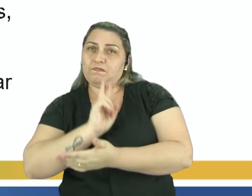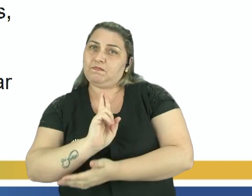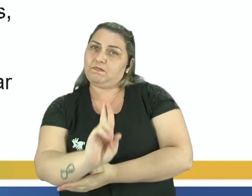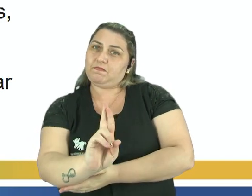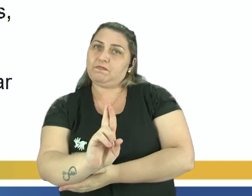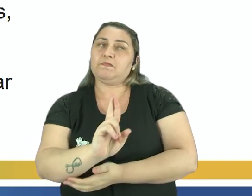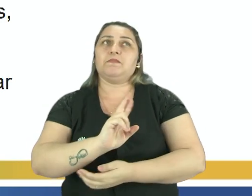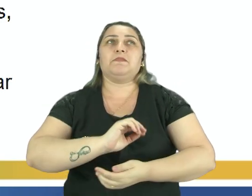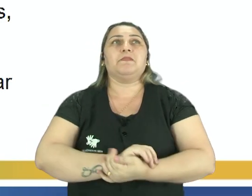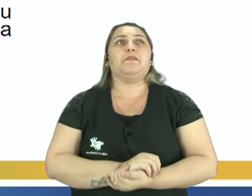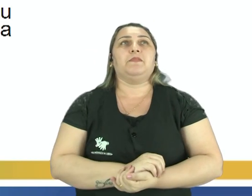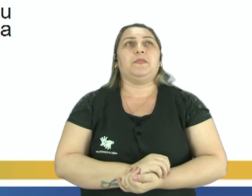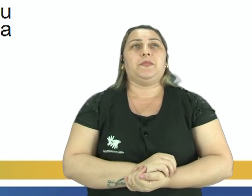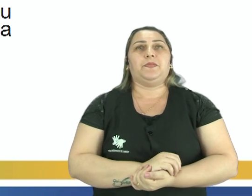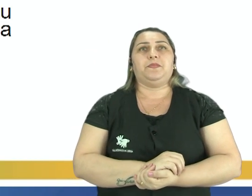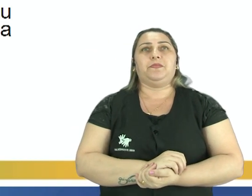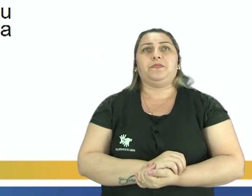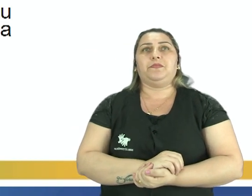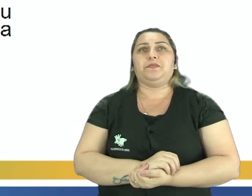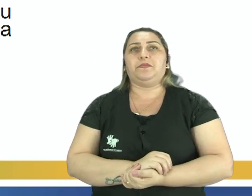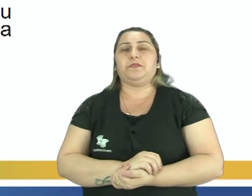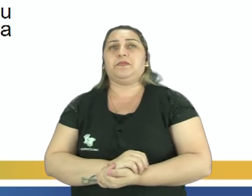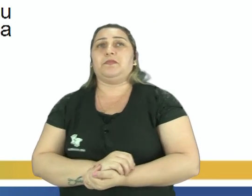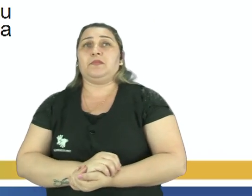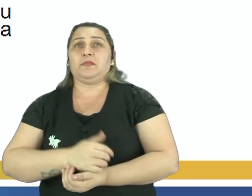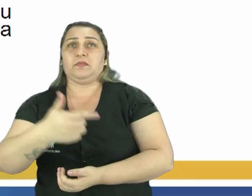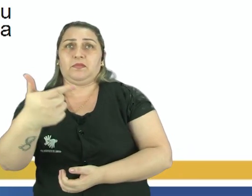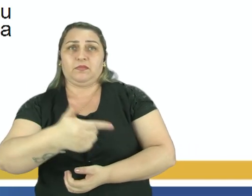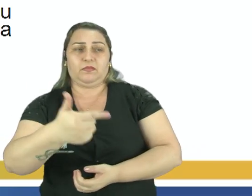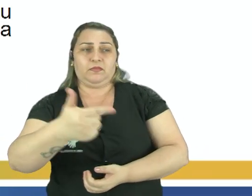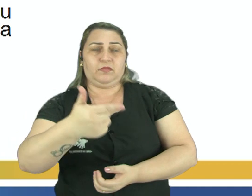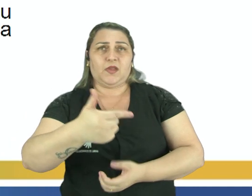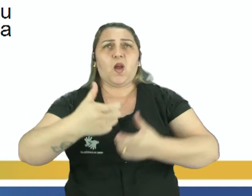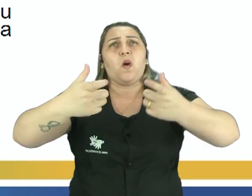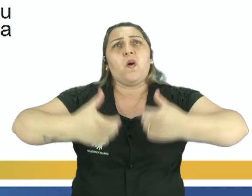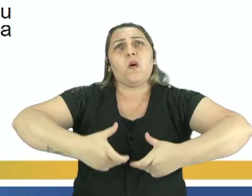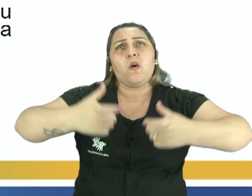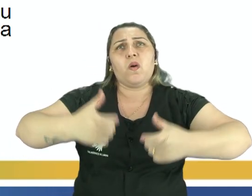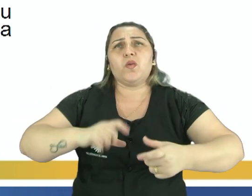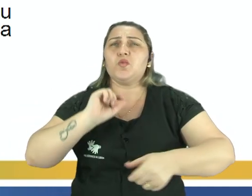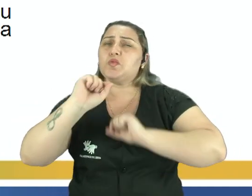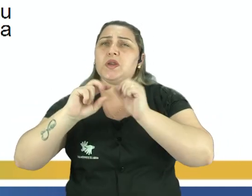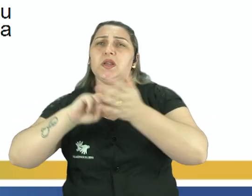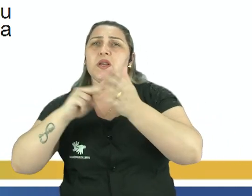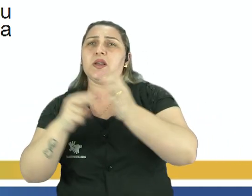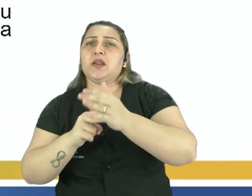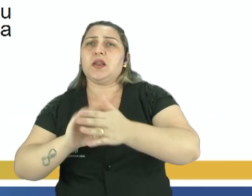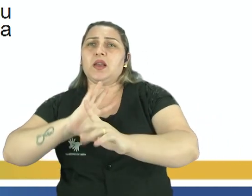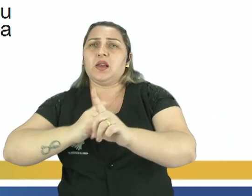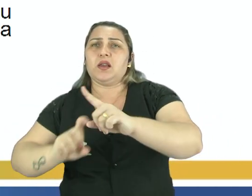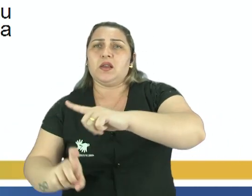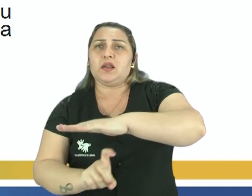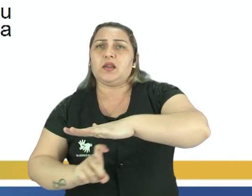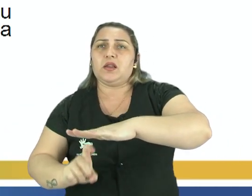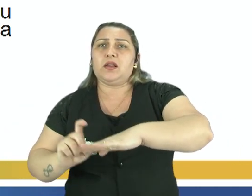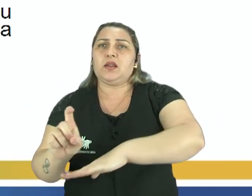busquem acertar essa pergunta, tá? A questão 2, né? Onde estão e o que significa arte